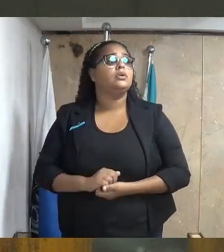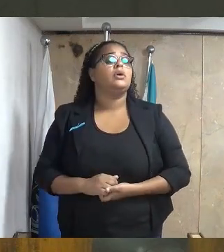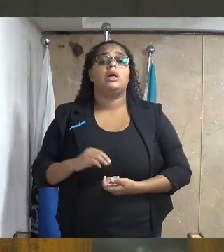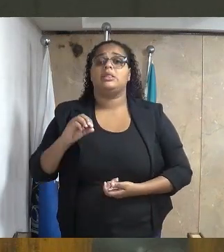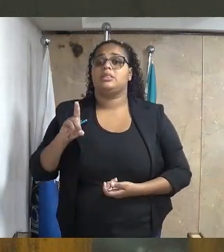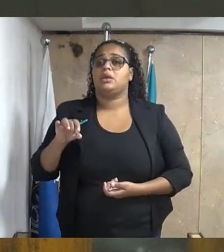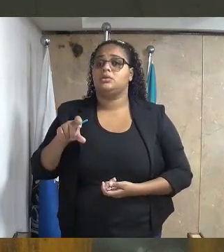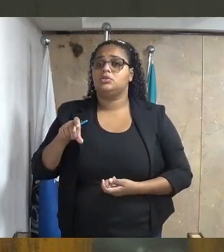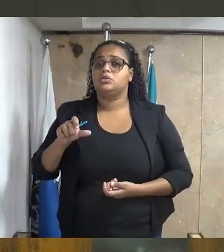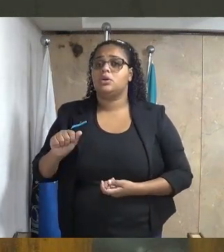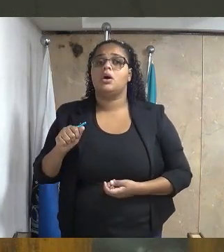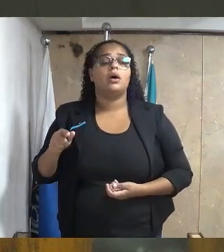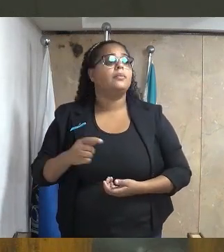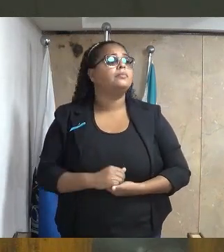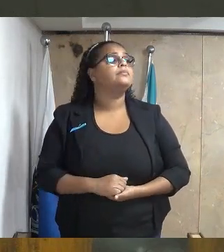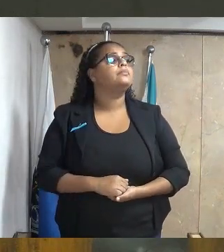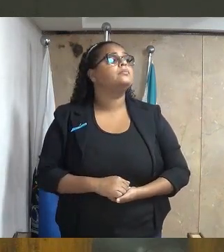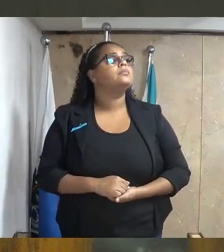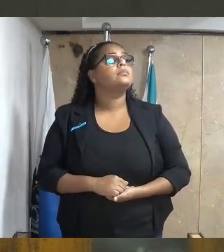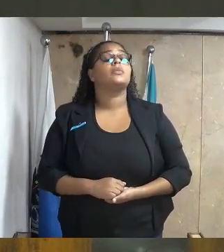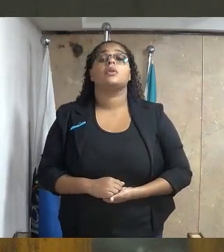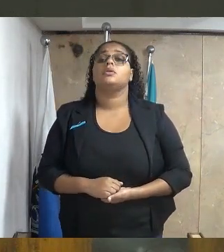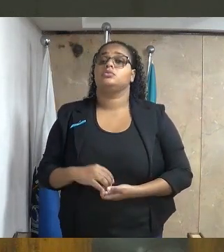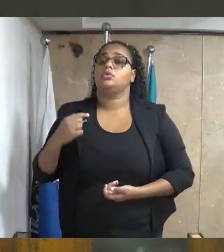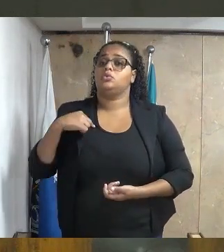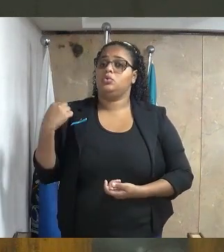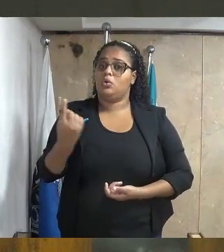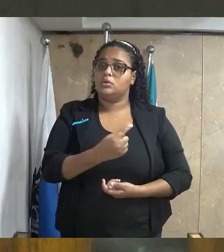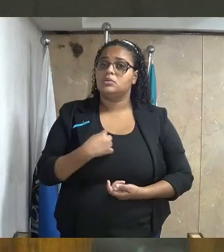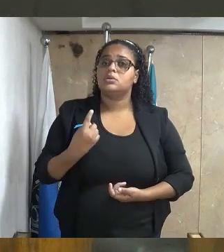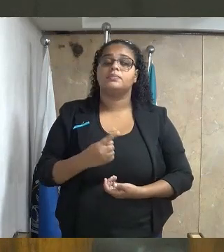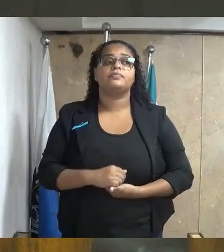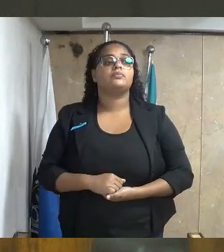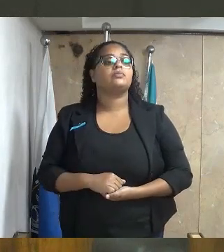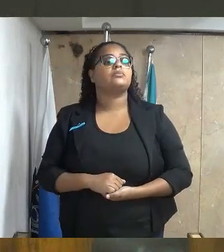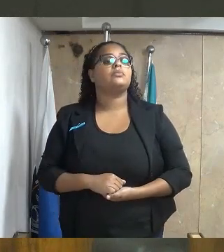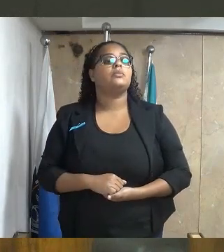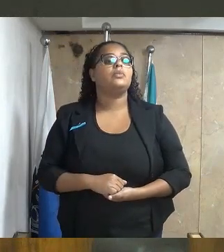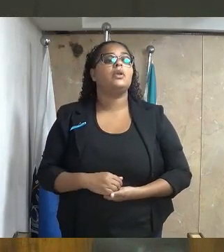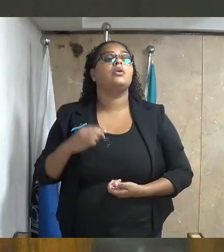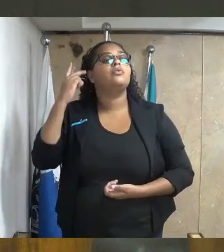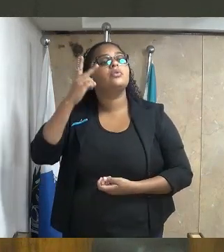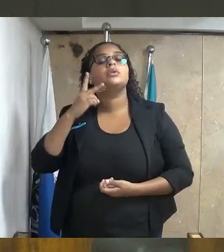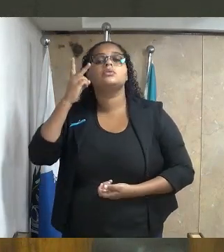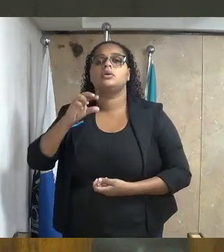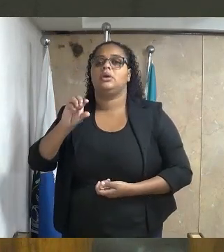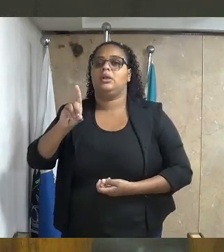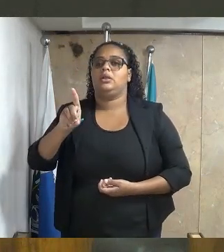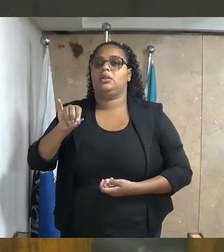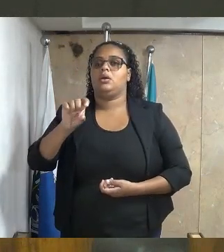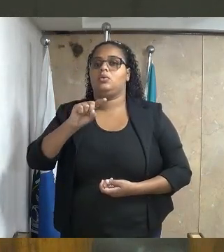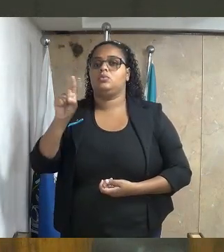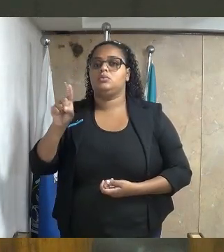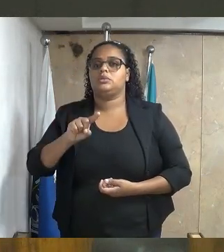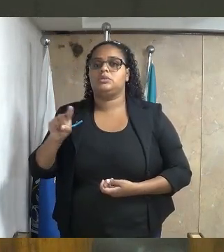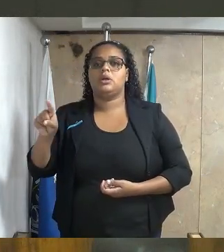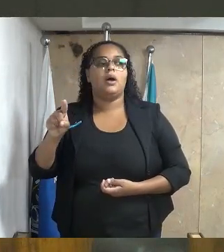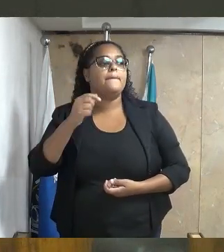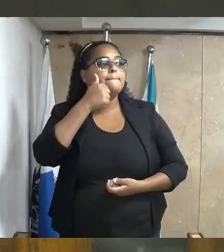a nossa mensagem de pesar à nossa companheira vereadora Delza pela partida de sua